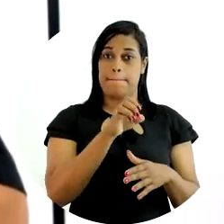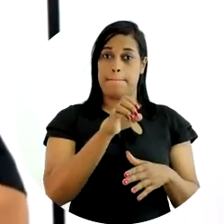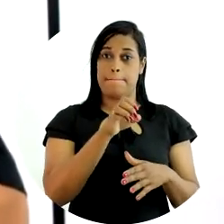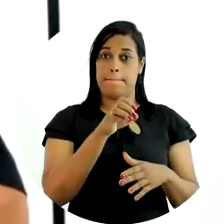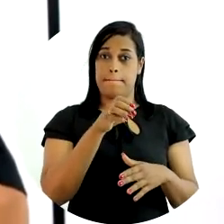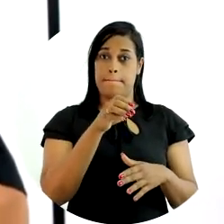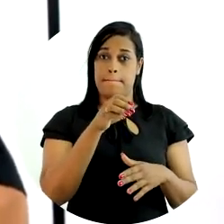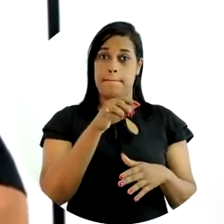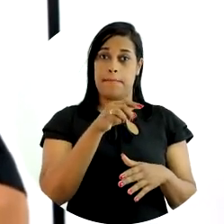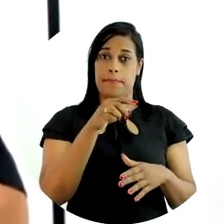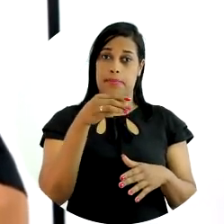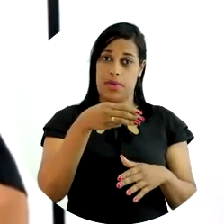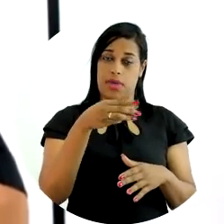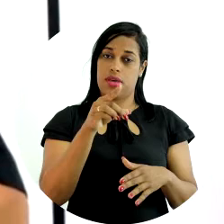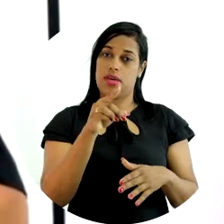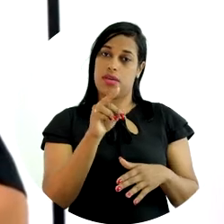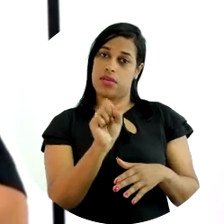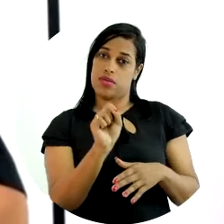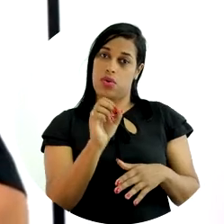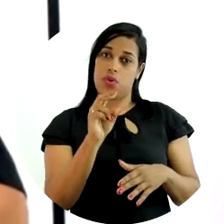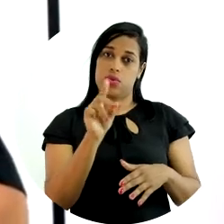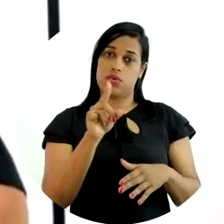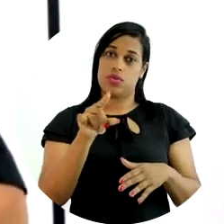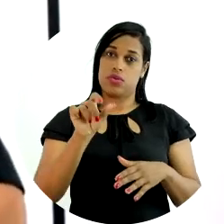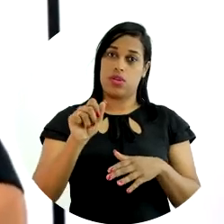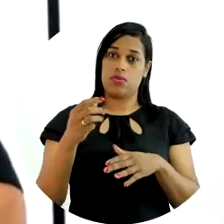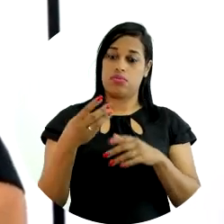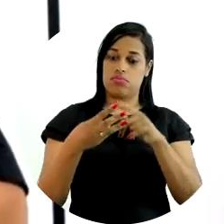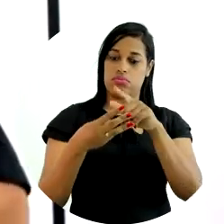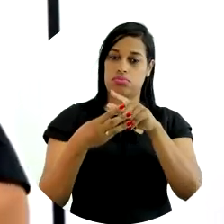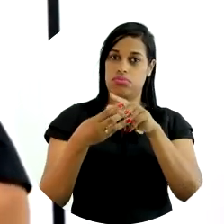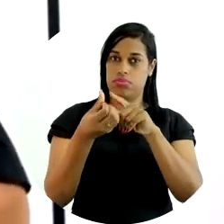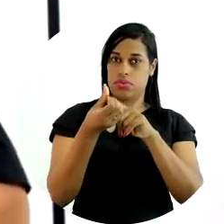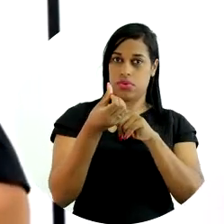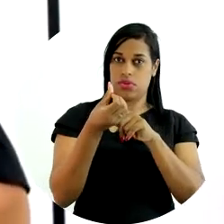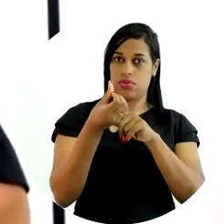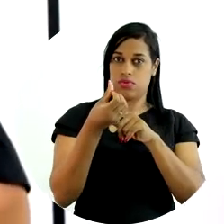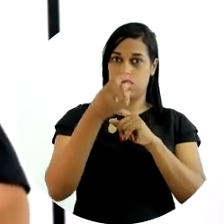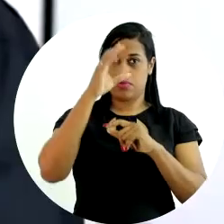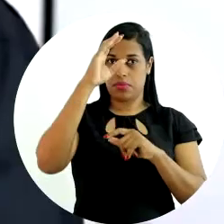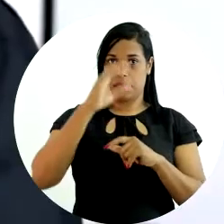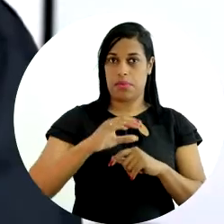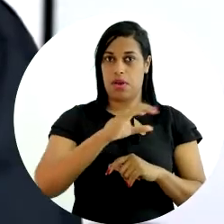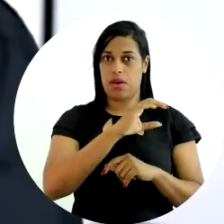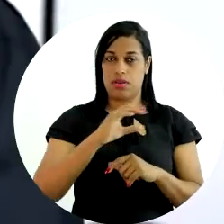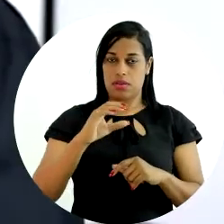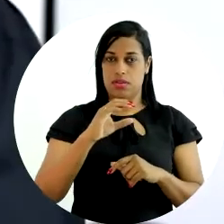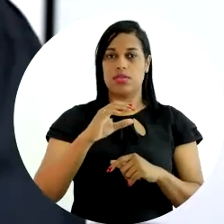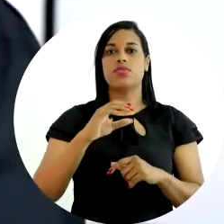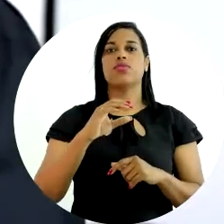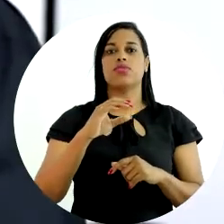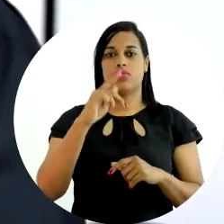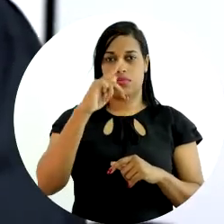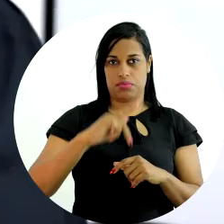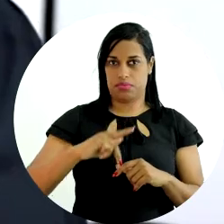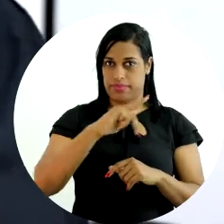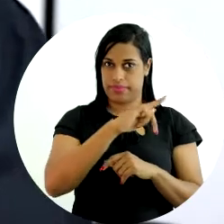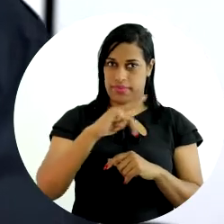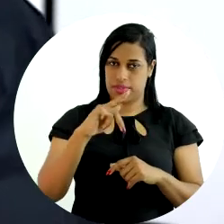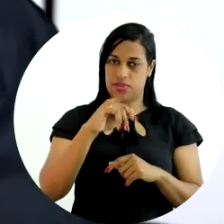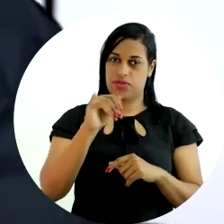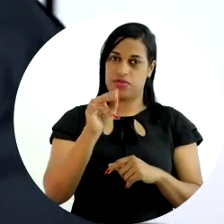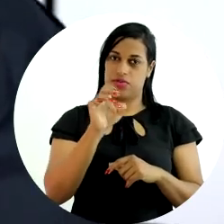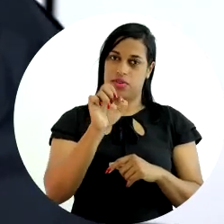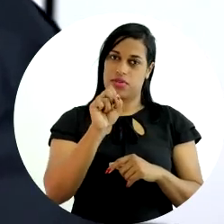aqui no Brasil como primeiro governador-geral e trouxe com ele 6 padres jesuítas, porque a intenção